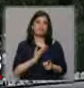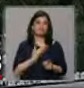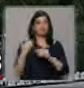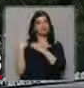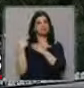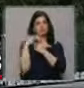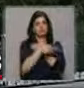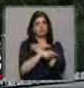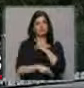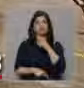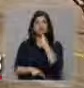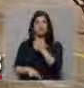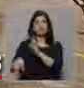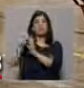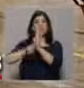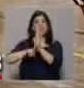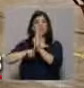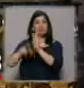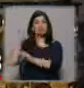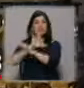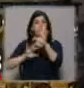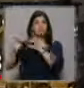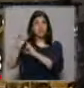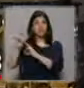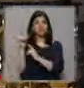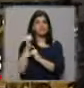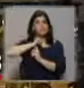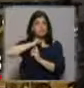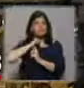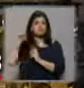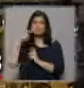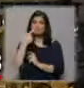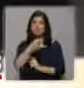uma violação das regras europeias que não permitem que sejam